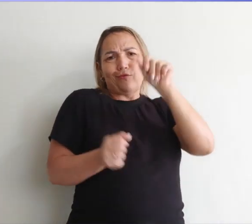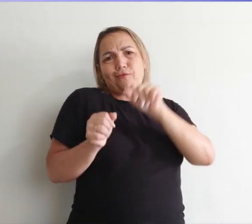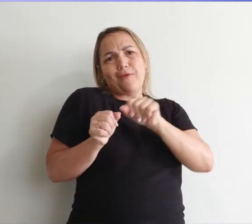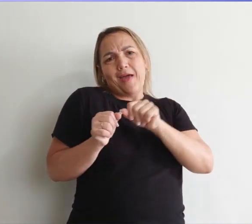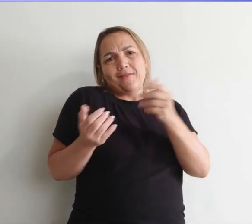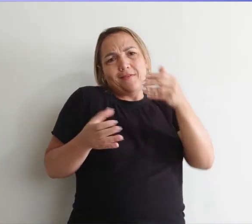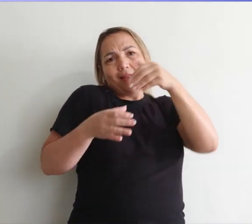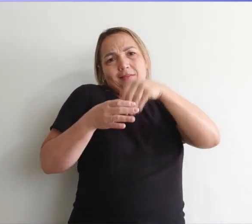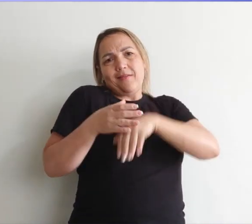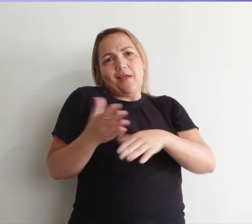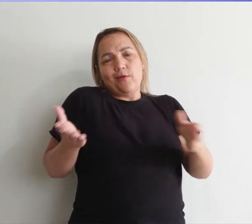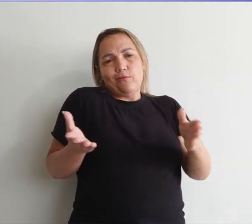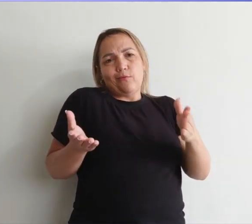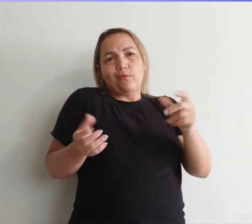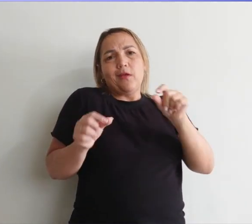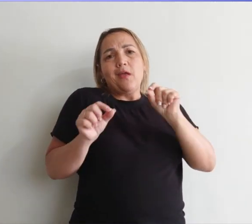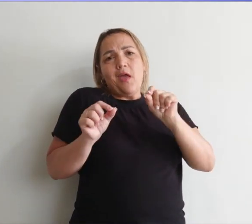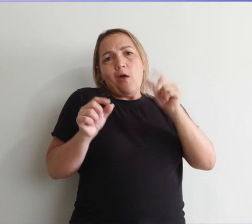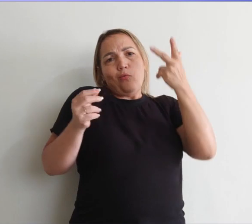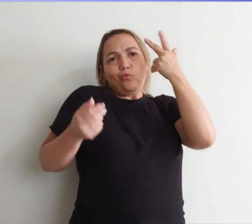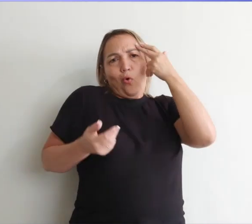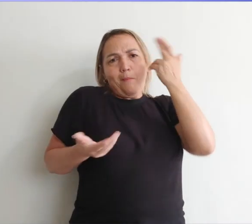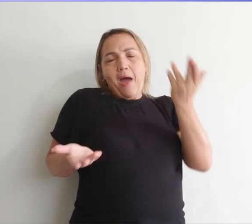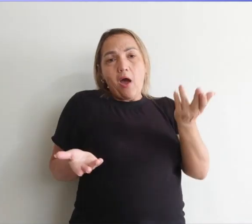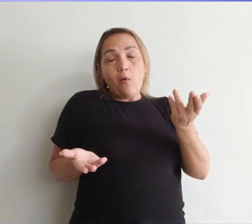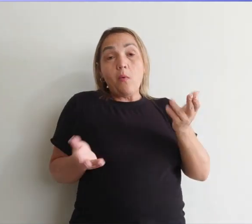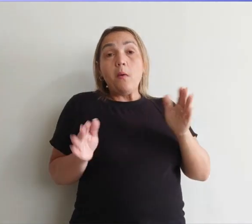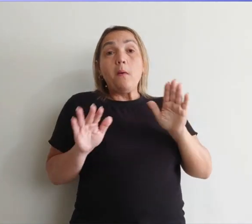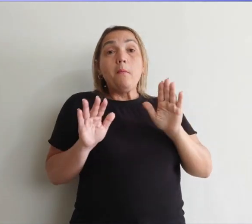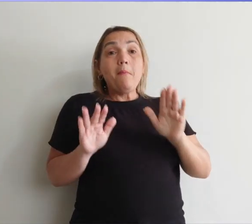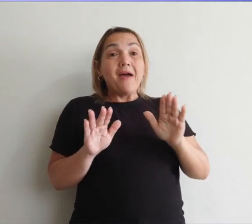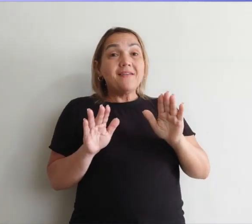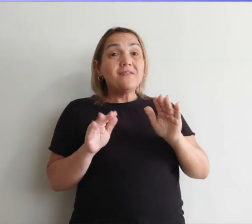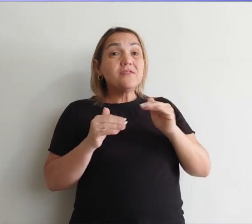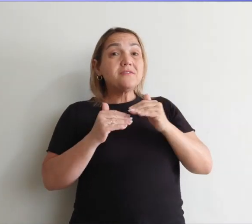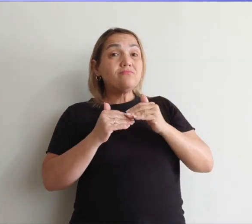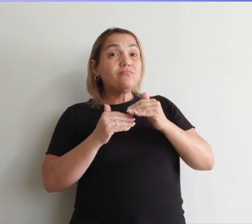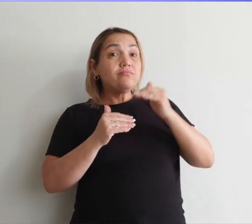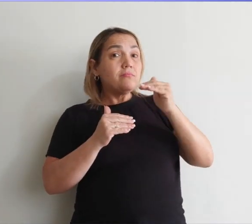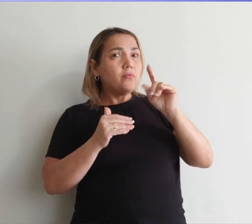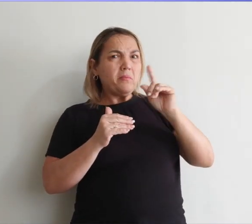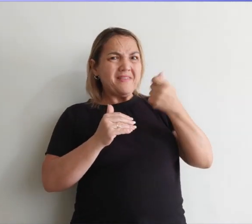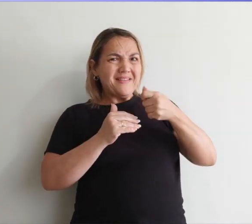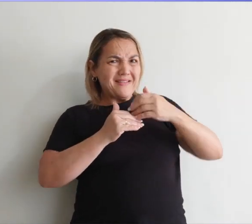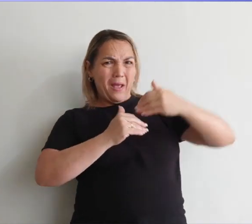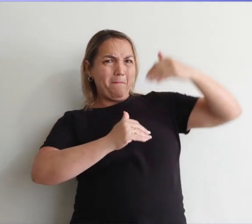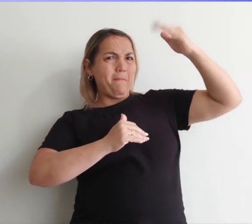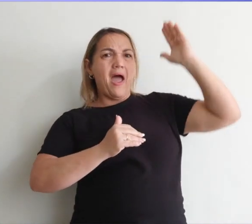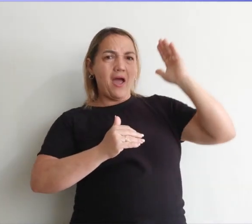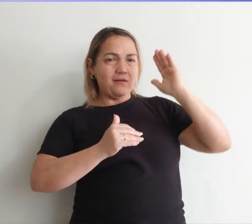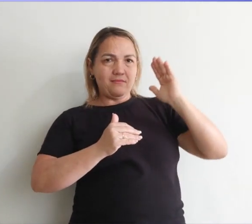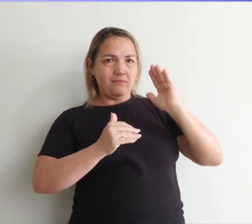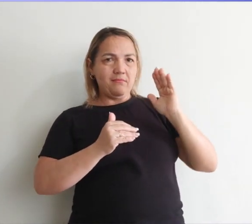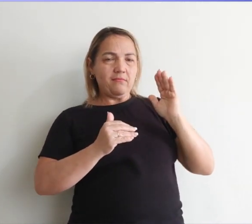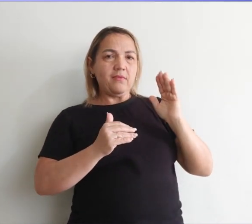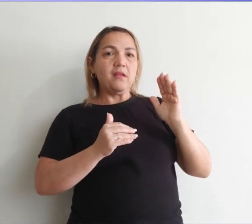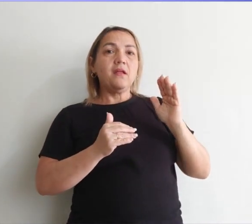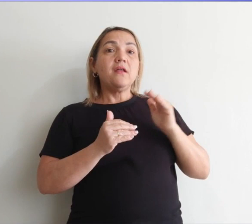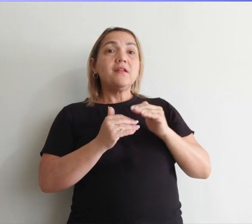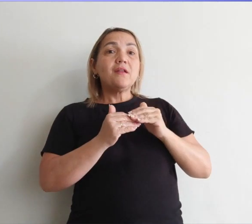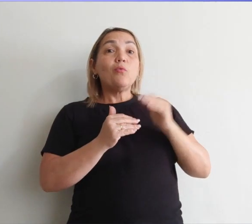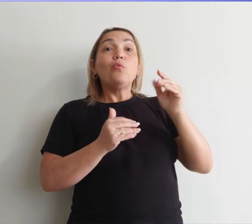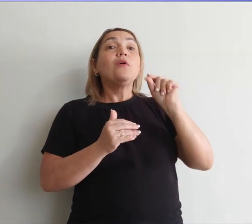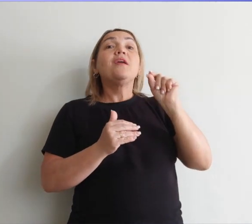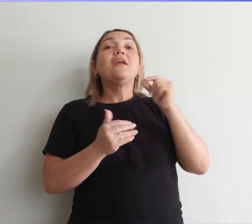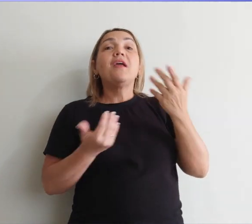está dentro da bolha, né? Você está dentro da bolha, exatamente. Mas se você sair um pouquinho, não precisa sair muito não, sair um pouquinho da bolha, o